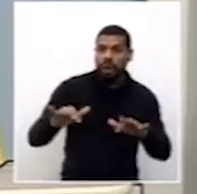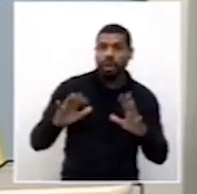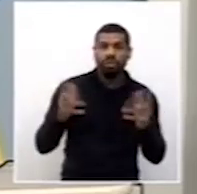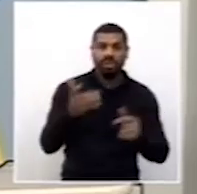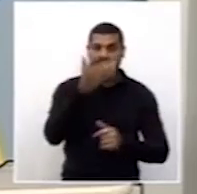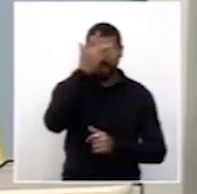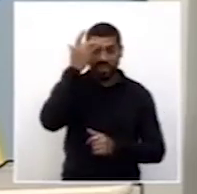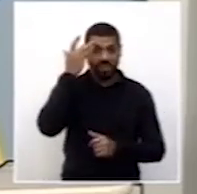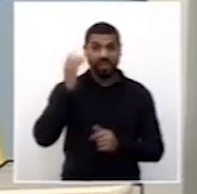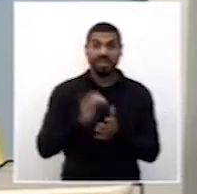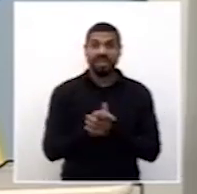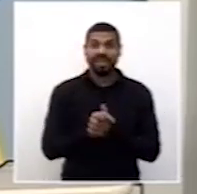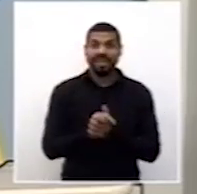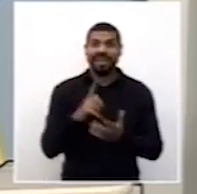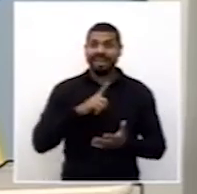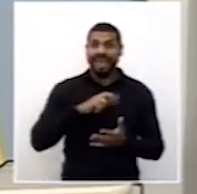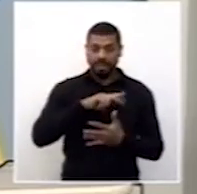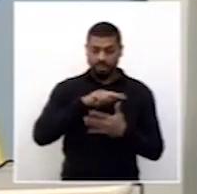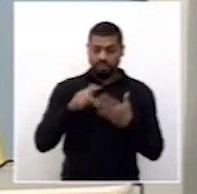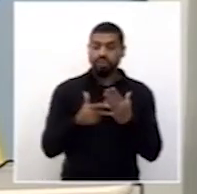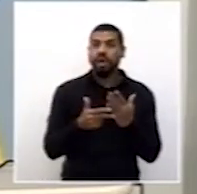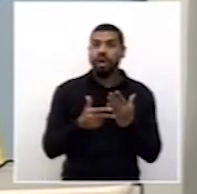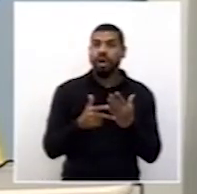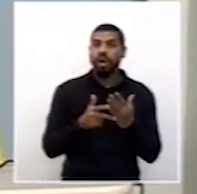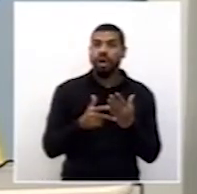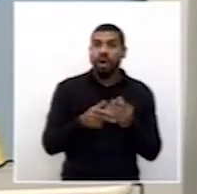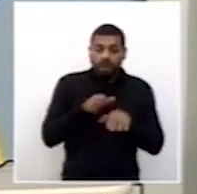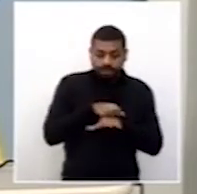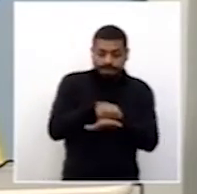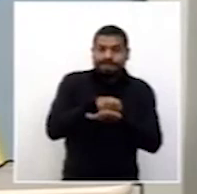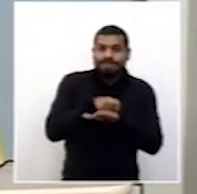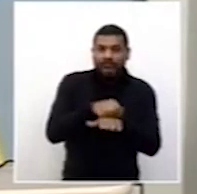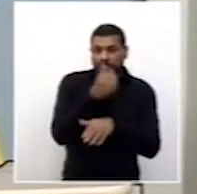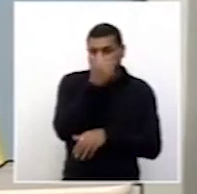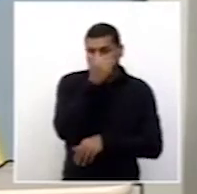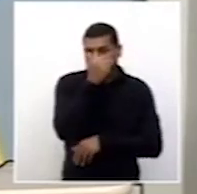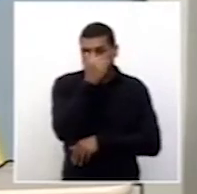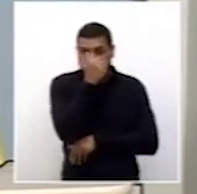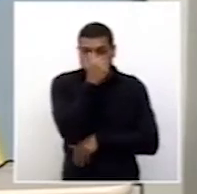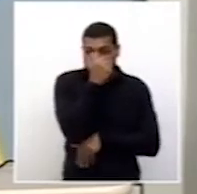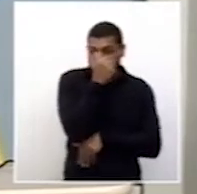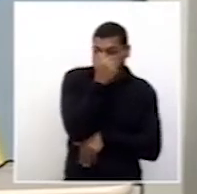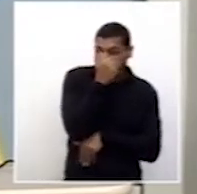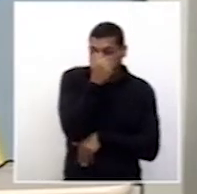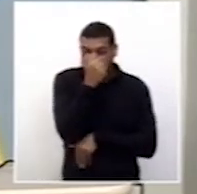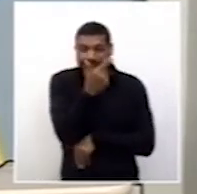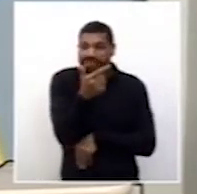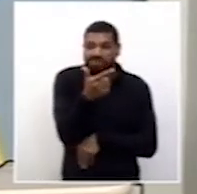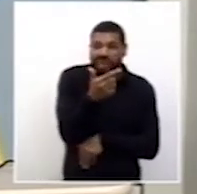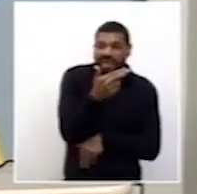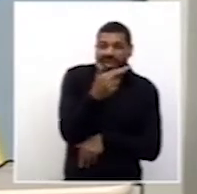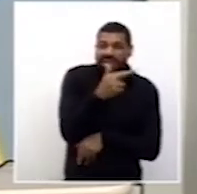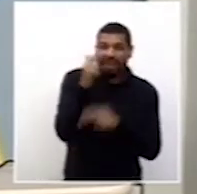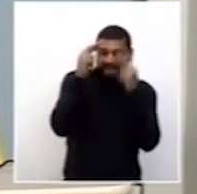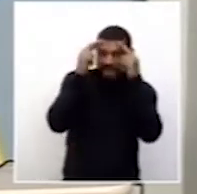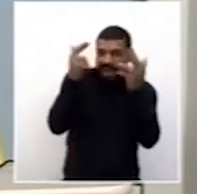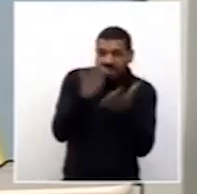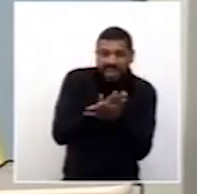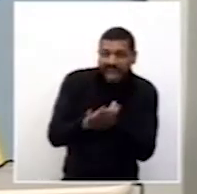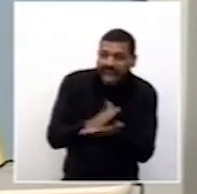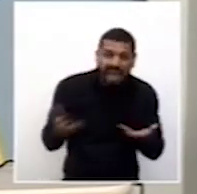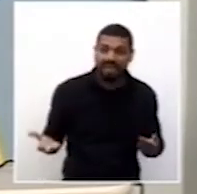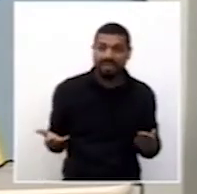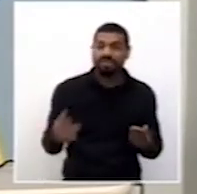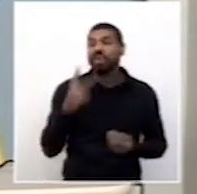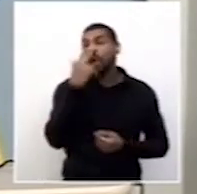pessoas continuam atoladas dentro dos transportes públicos e muitos não respeitam as etiquetas. O que